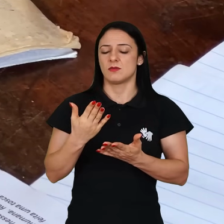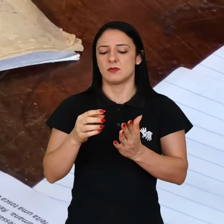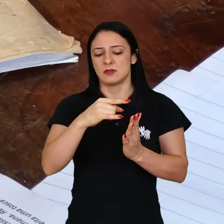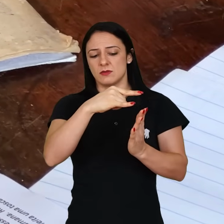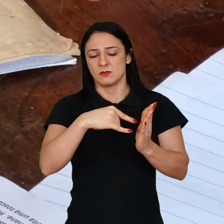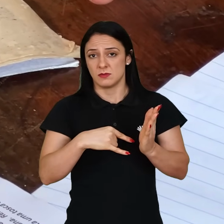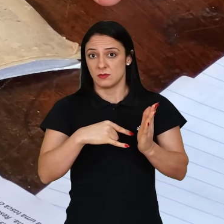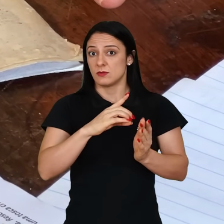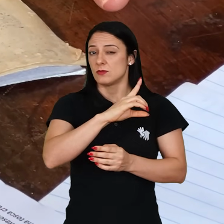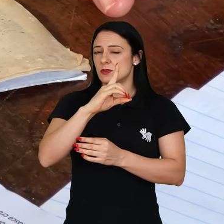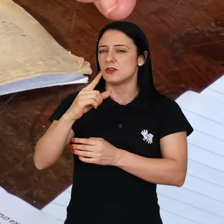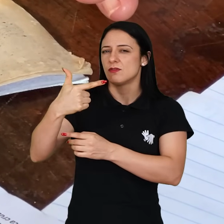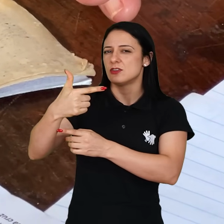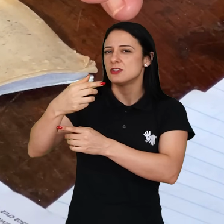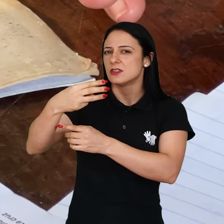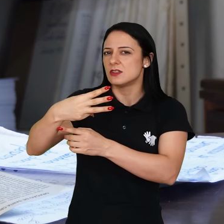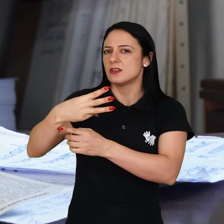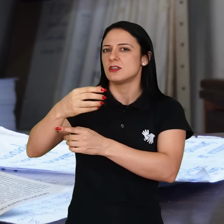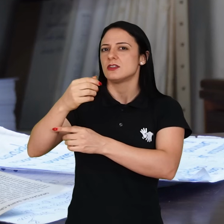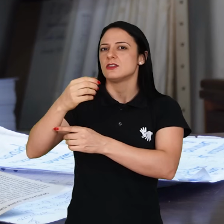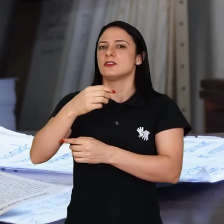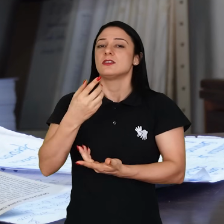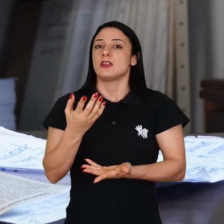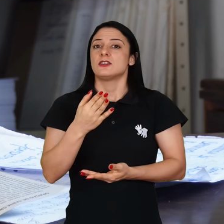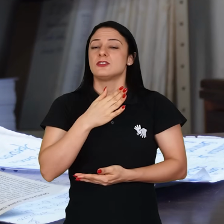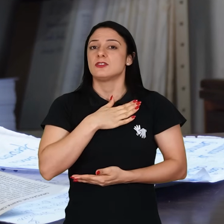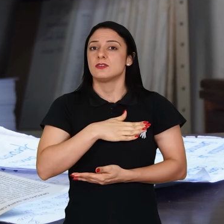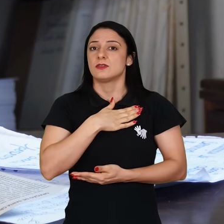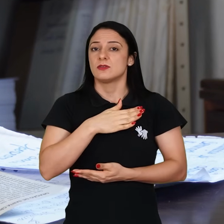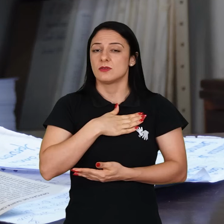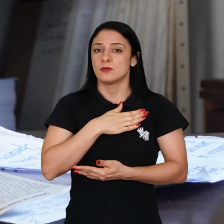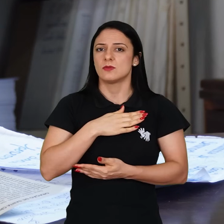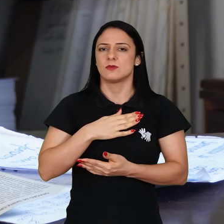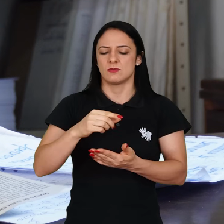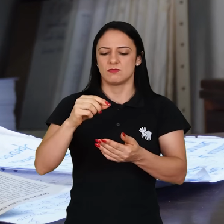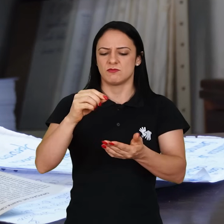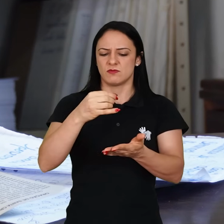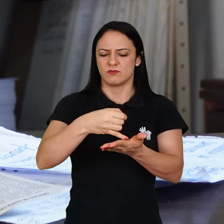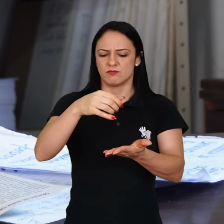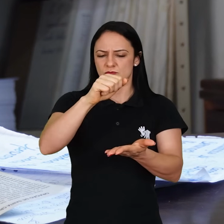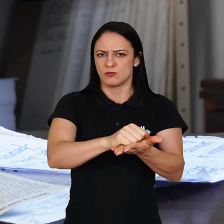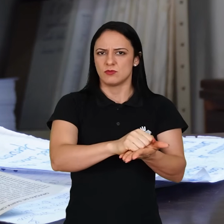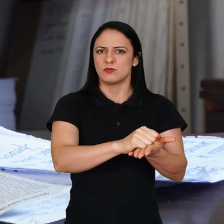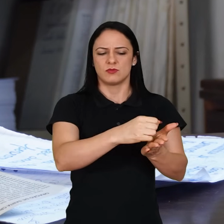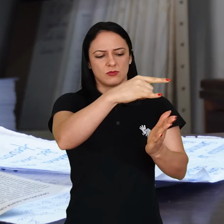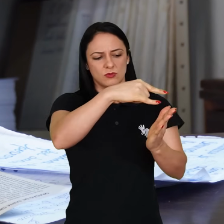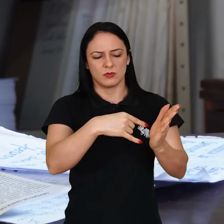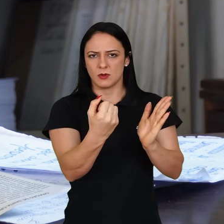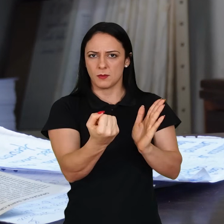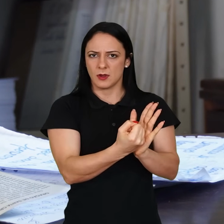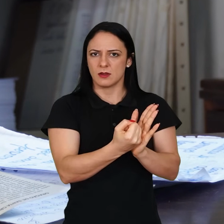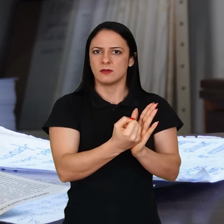conhece a procuração e 23 de agosto de 1844 foi lavrada essa escritura que está aqui